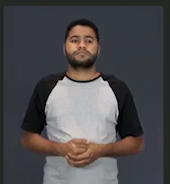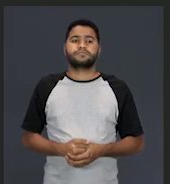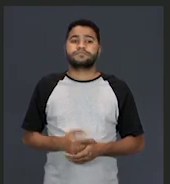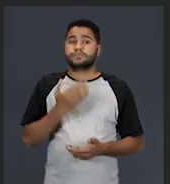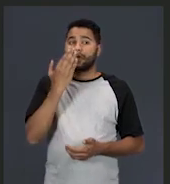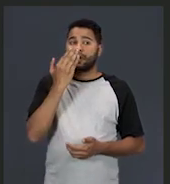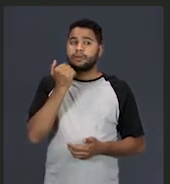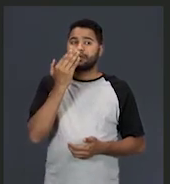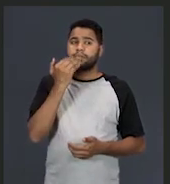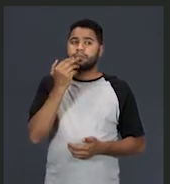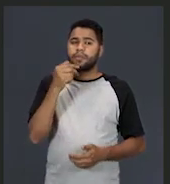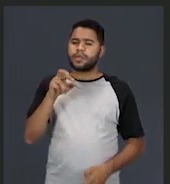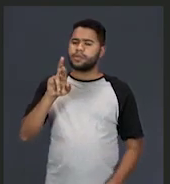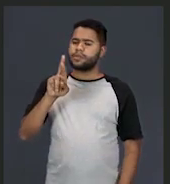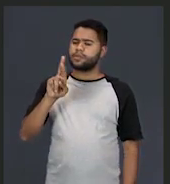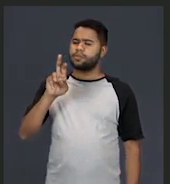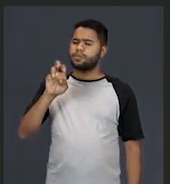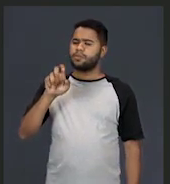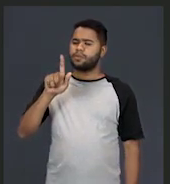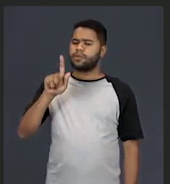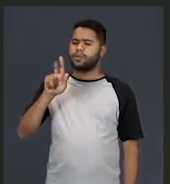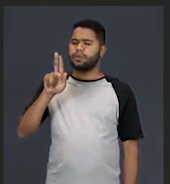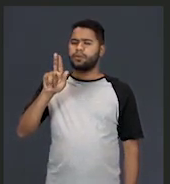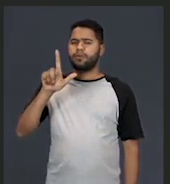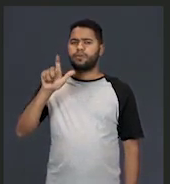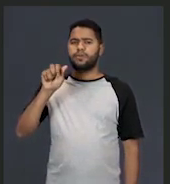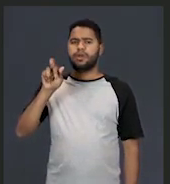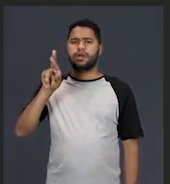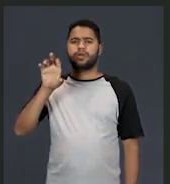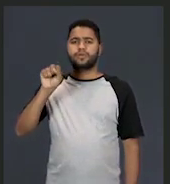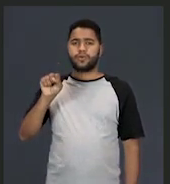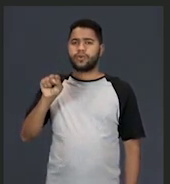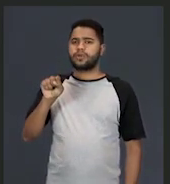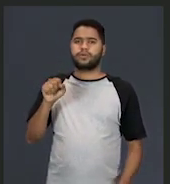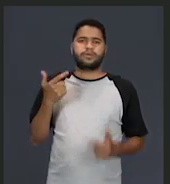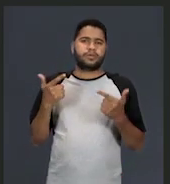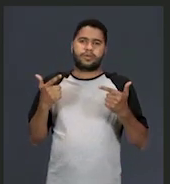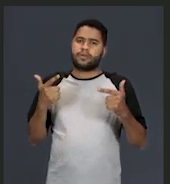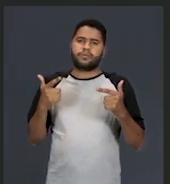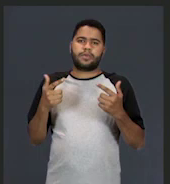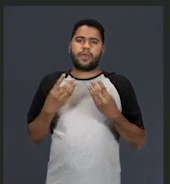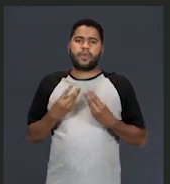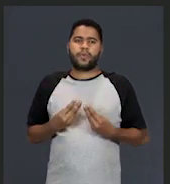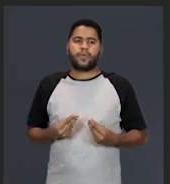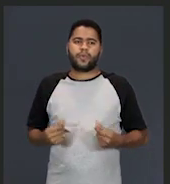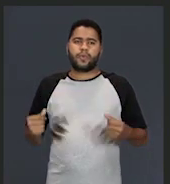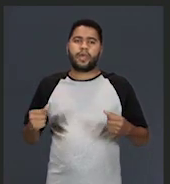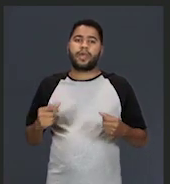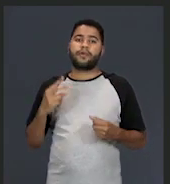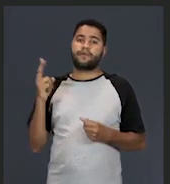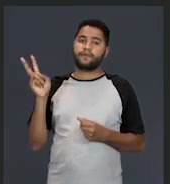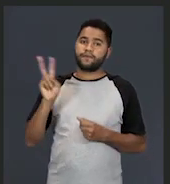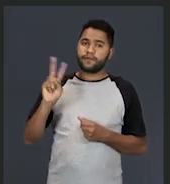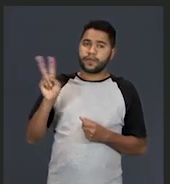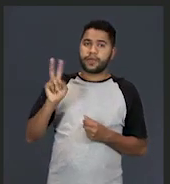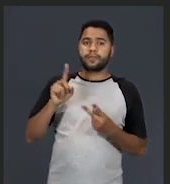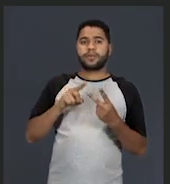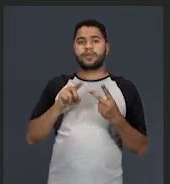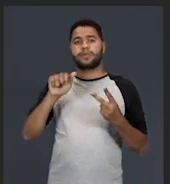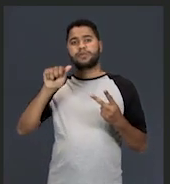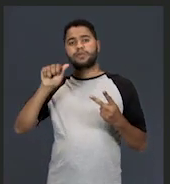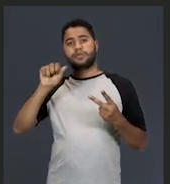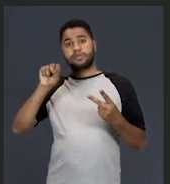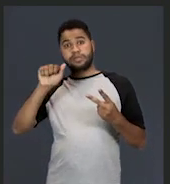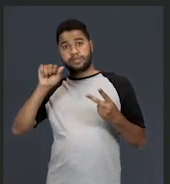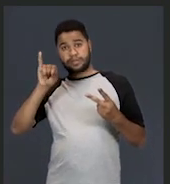Alimentos reguladores não sofrem digestão, tá? Quem são eles? As vitaminas e sais minerais, que mesmo em